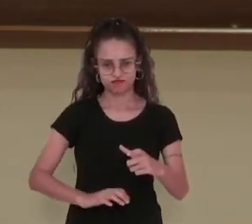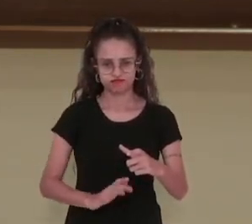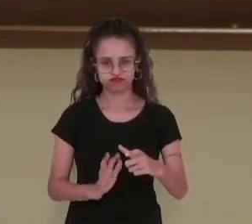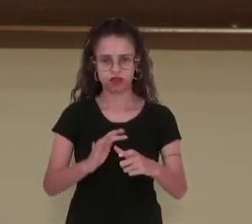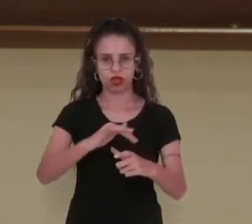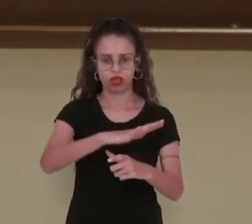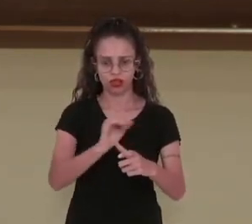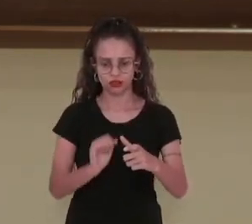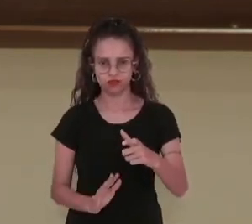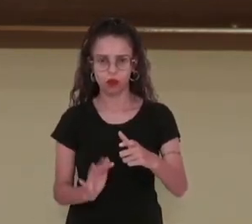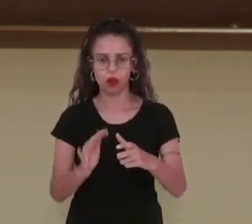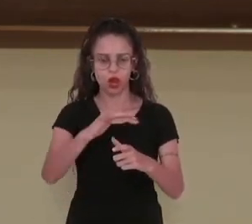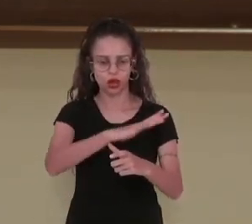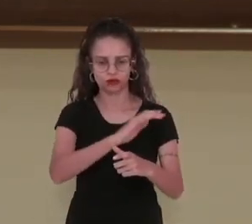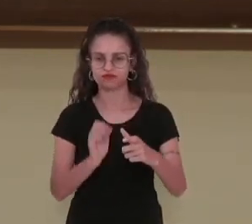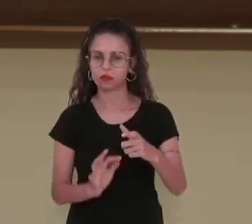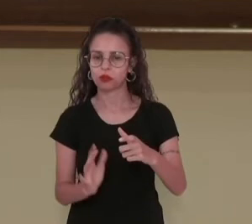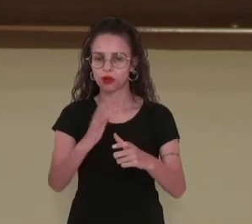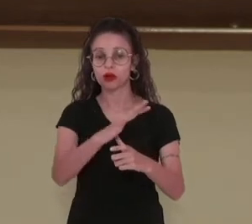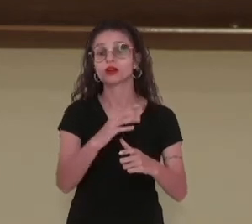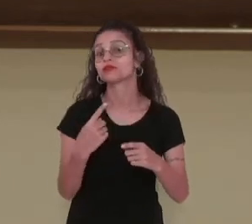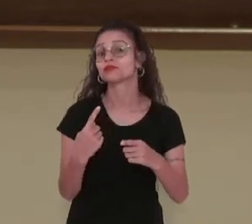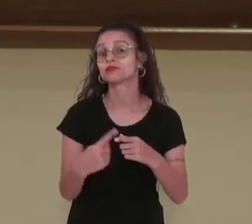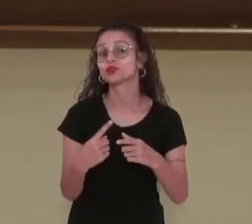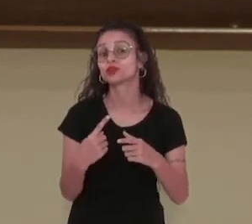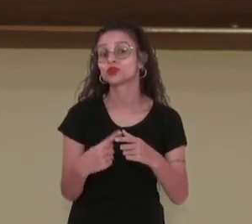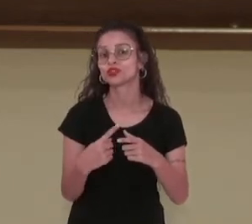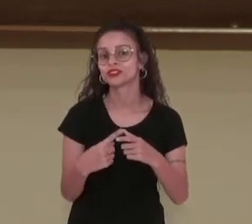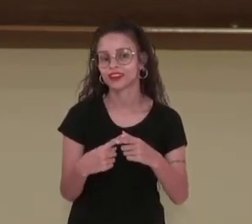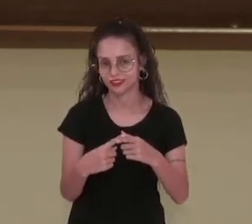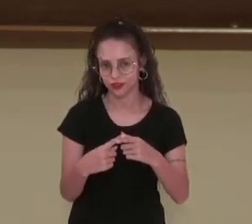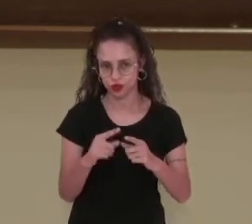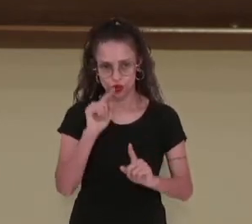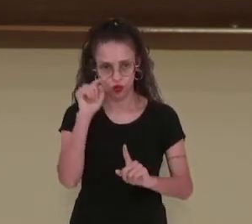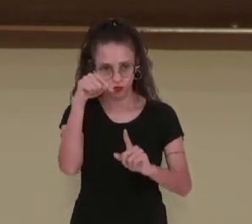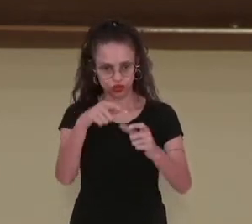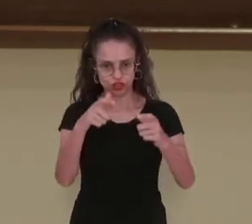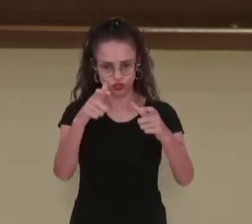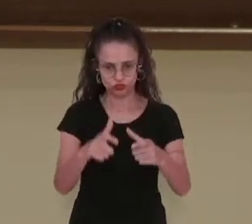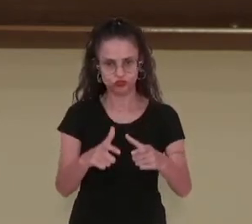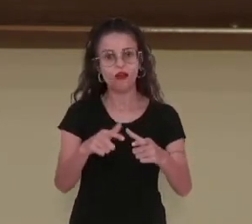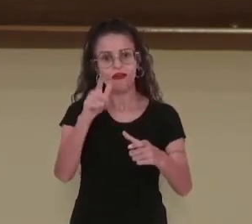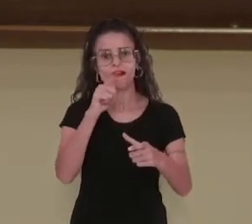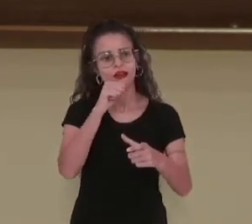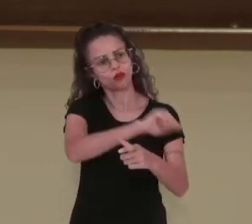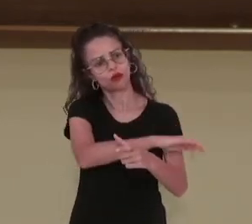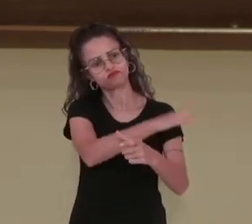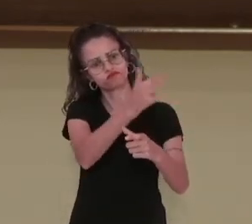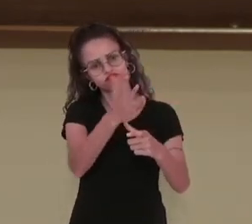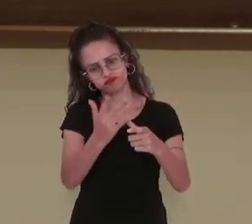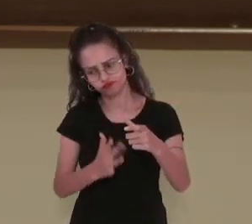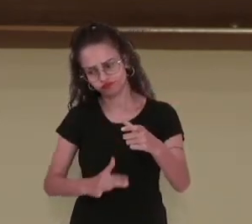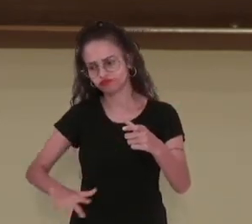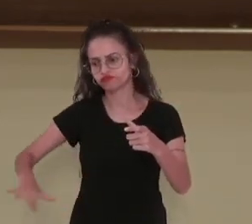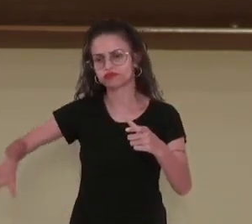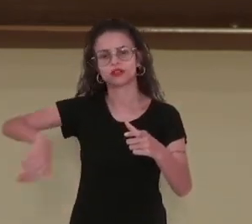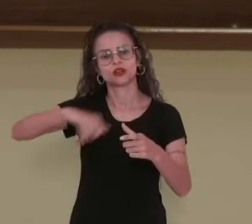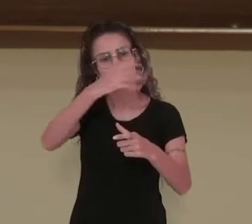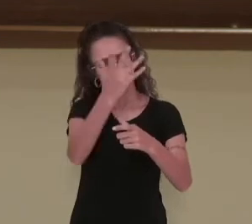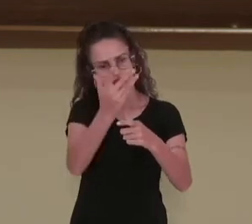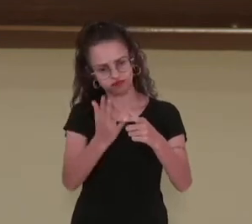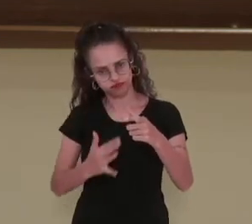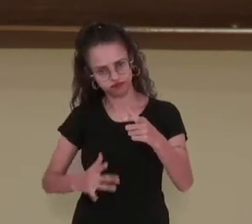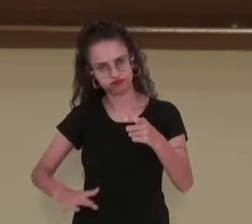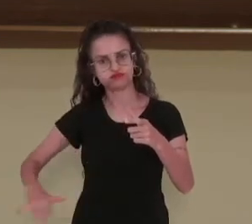a água? Justamente porque a função desse bueiro é o escoamento da água pluvial, né?